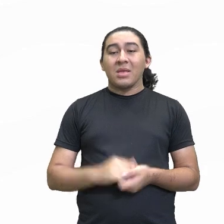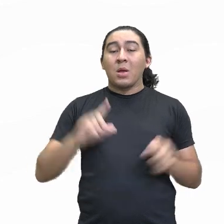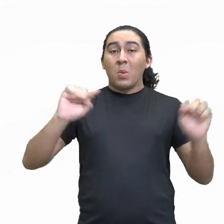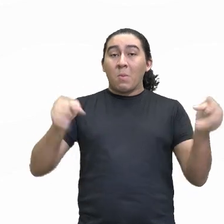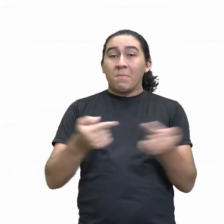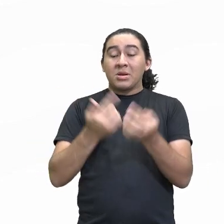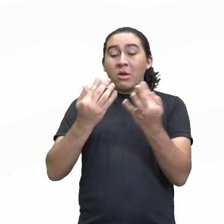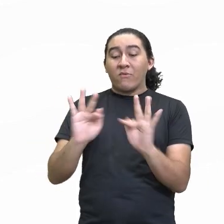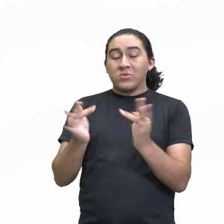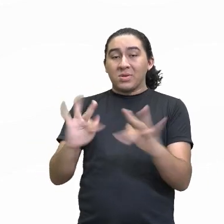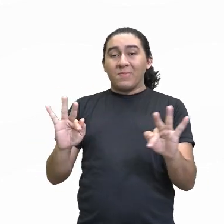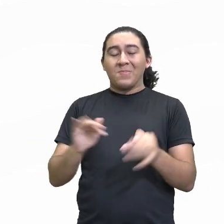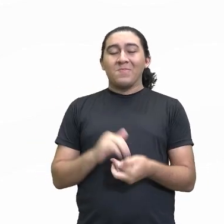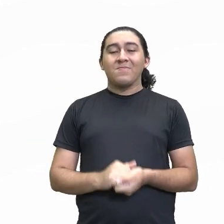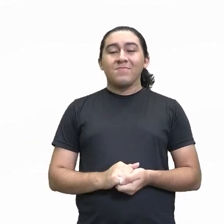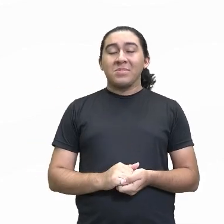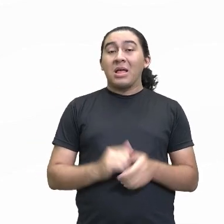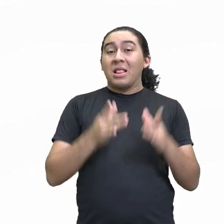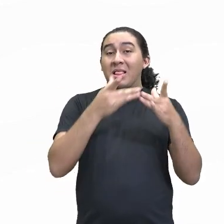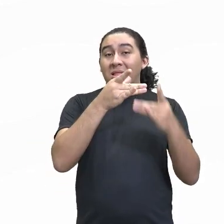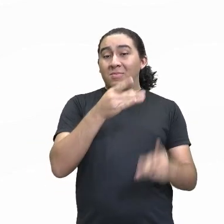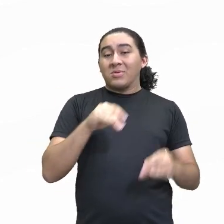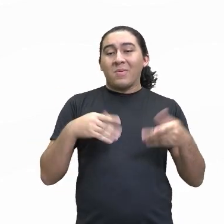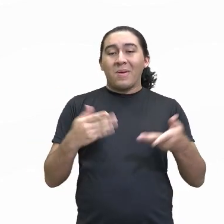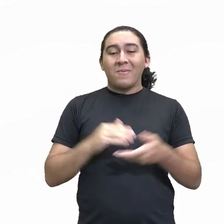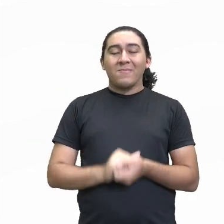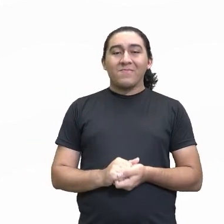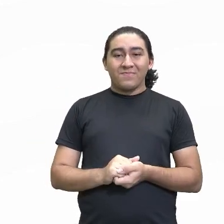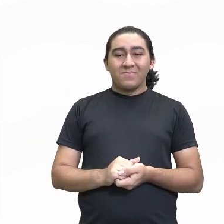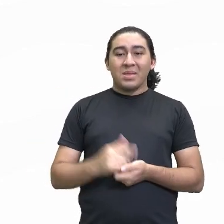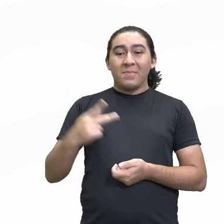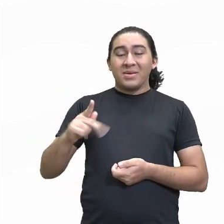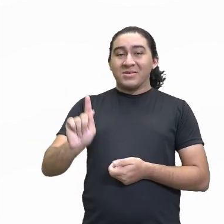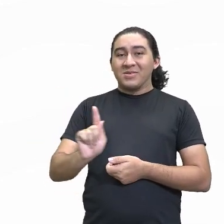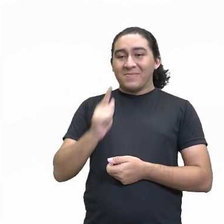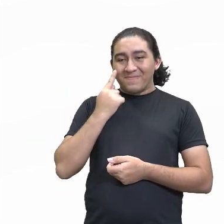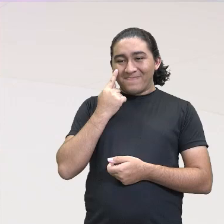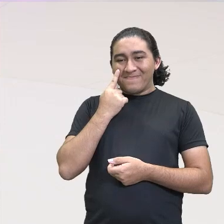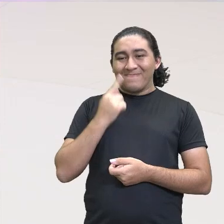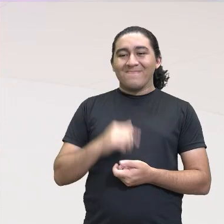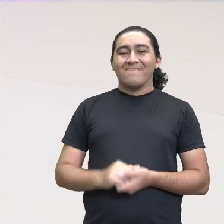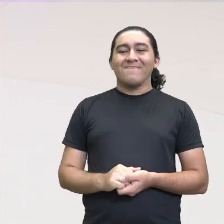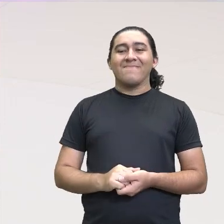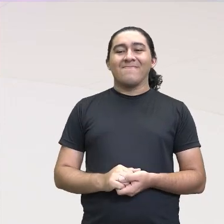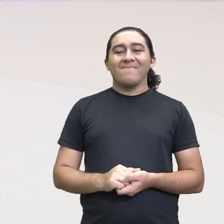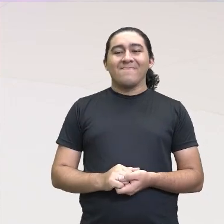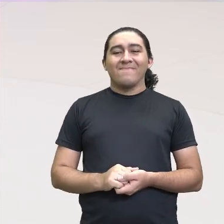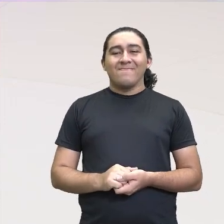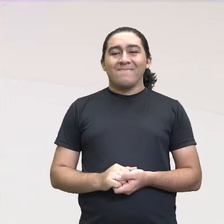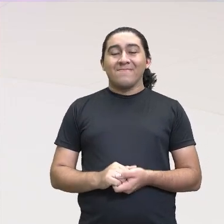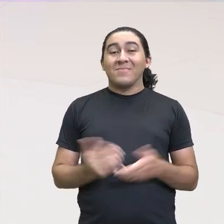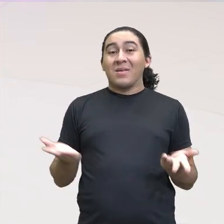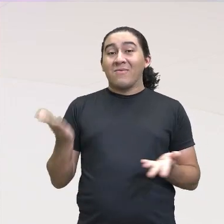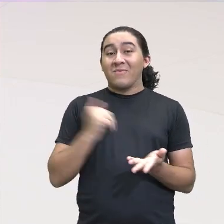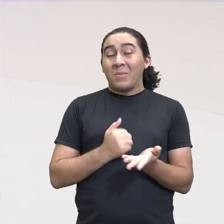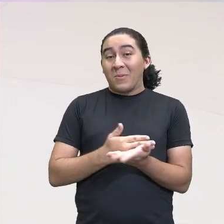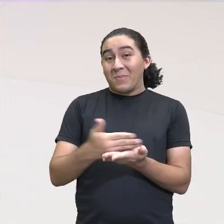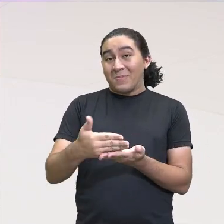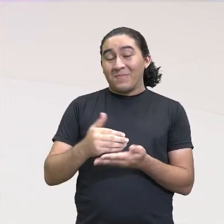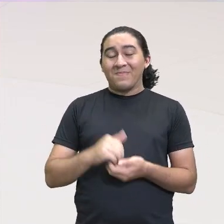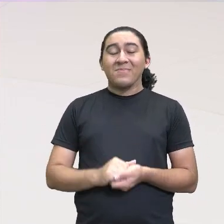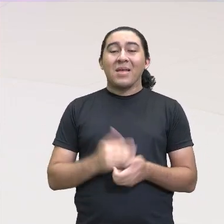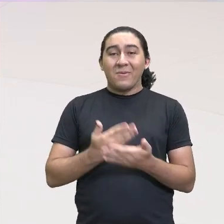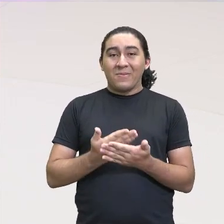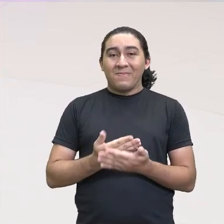função exponencial. E o detalhamento, progressões geométricas. Vamos então dar início